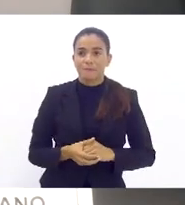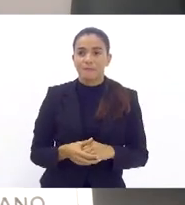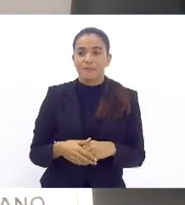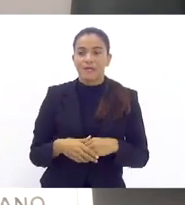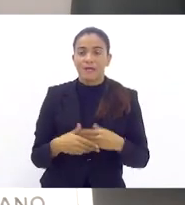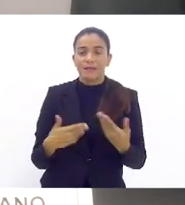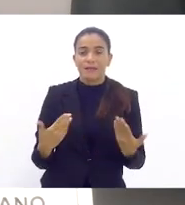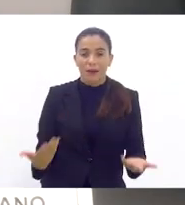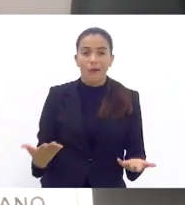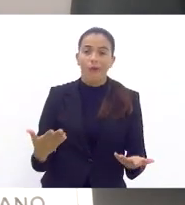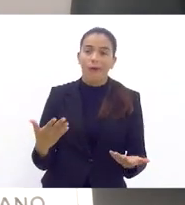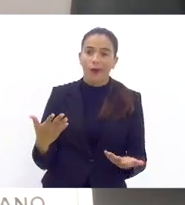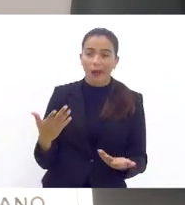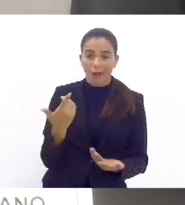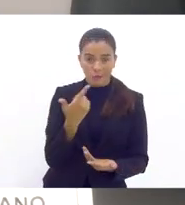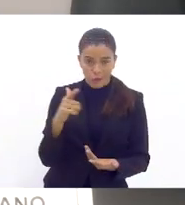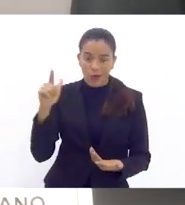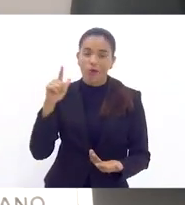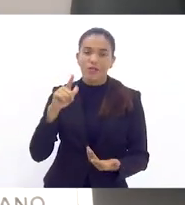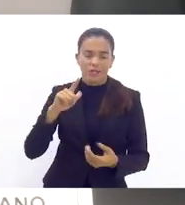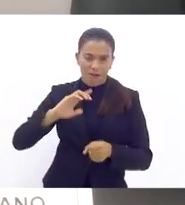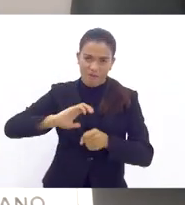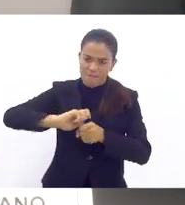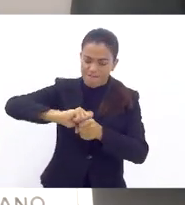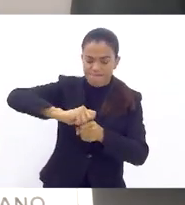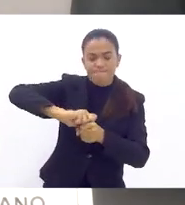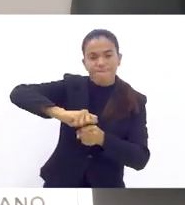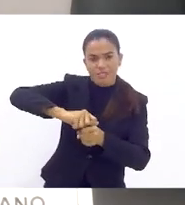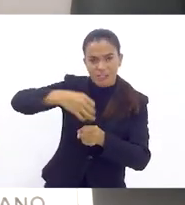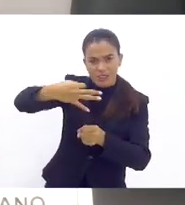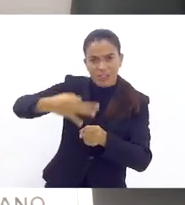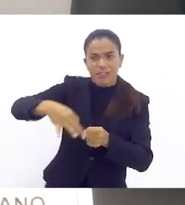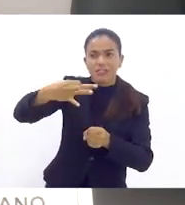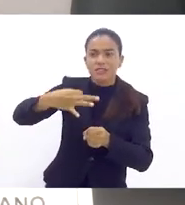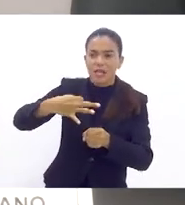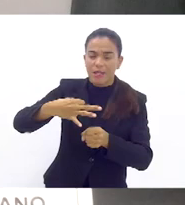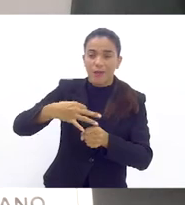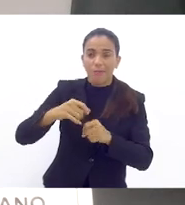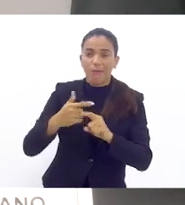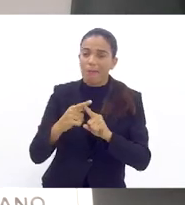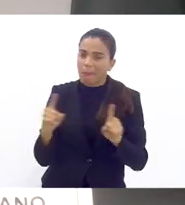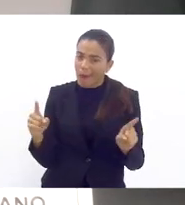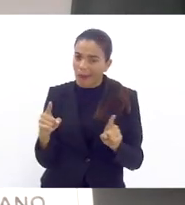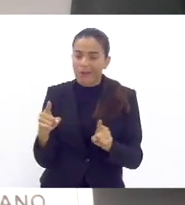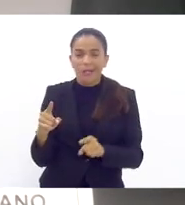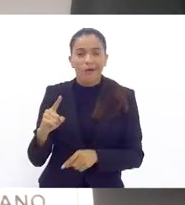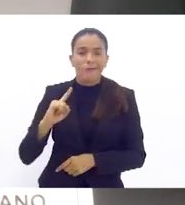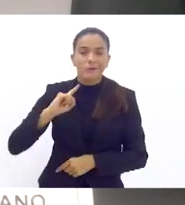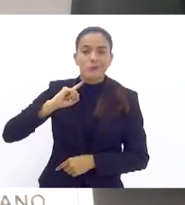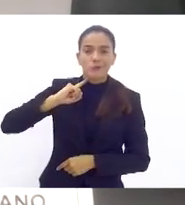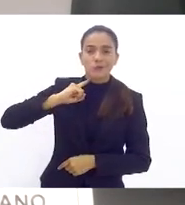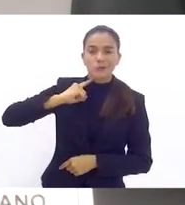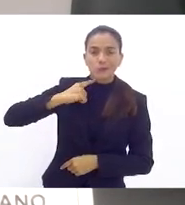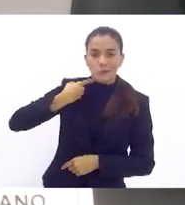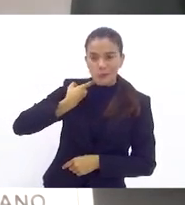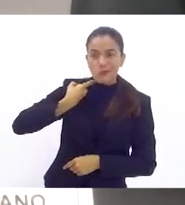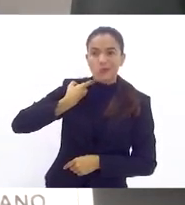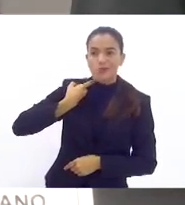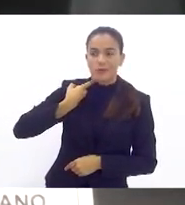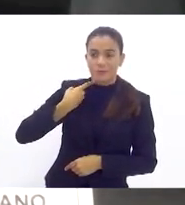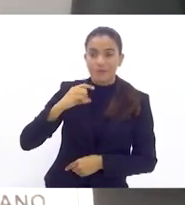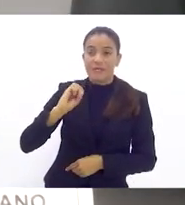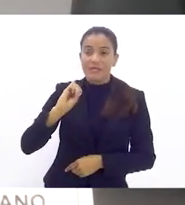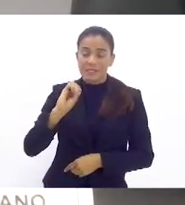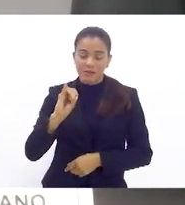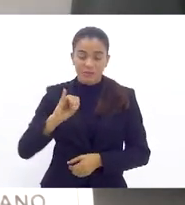Então, umas três ou quatro. As outras todas estavam fechadas corretamente, mas estavam contaminadas. Quer dizer, mas aquelas dali, se você